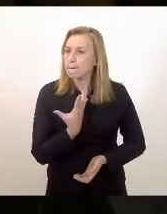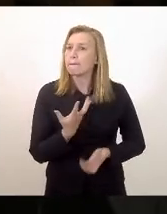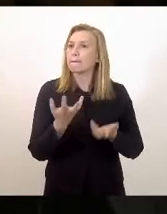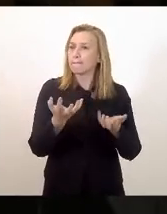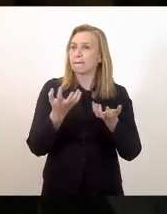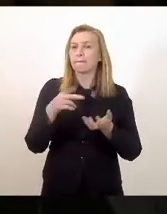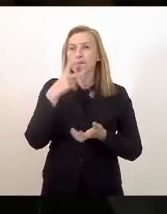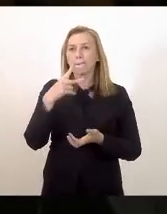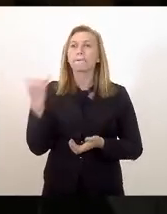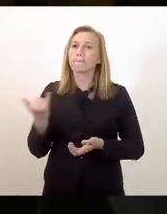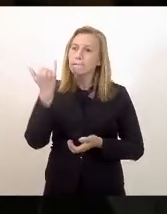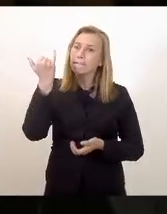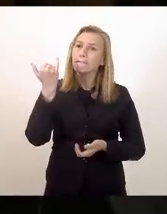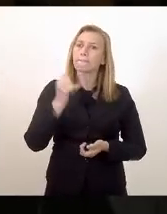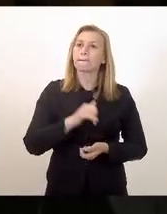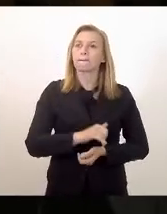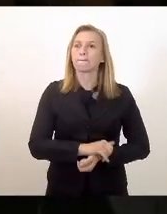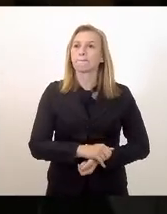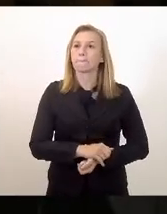ressaltar a importância